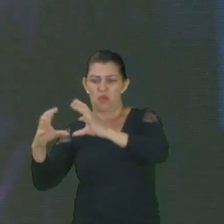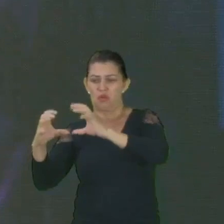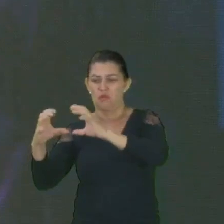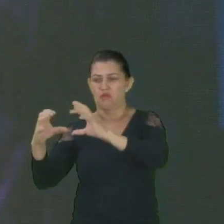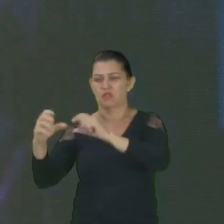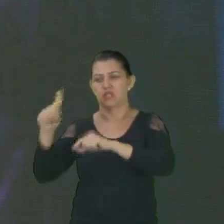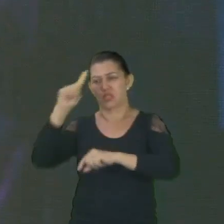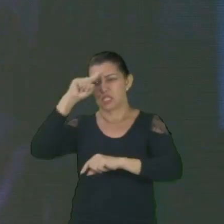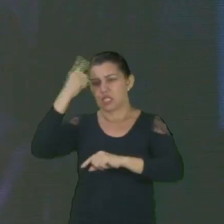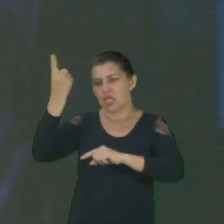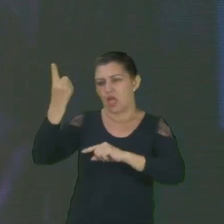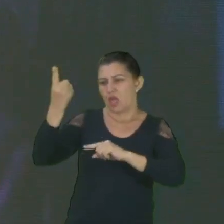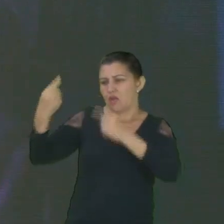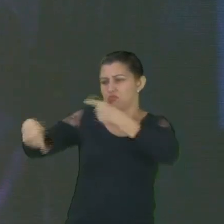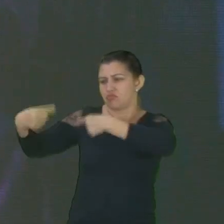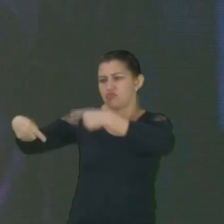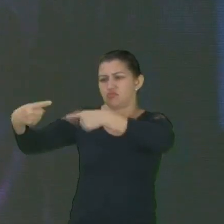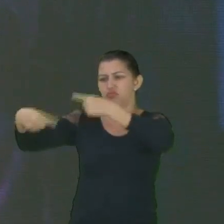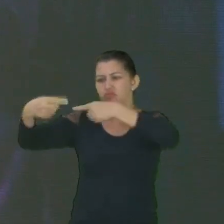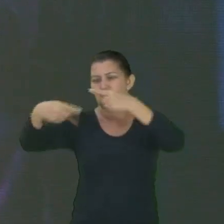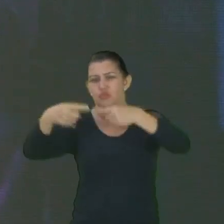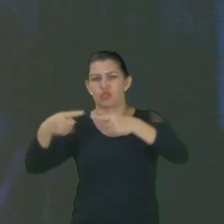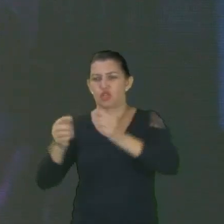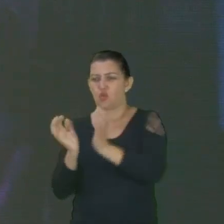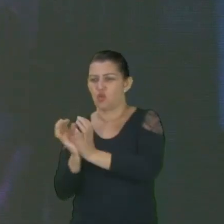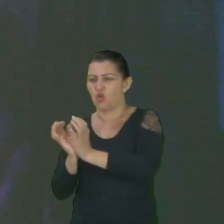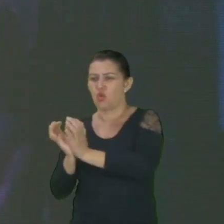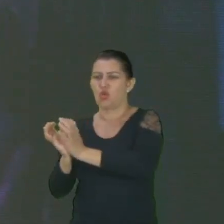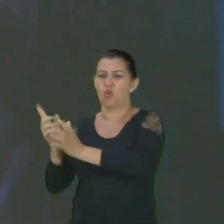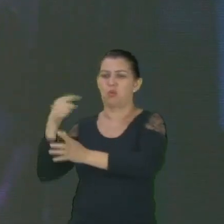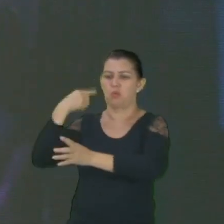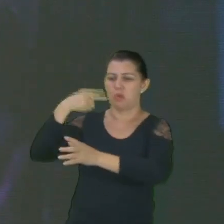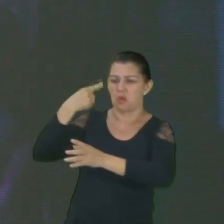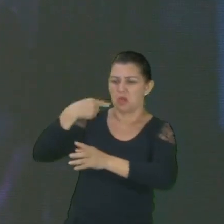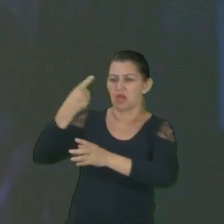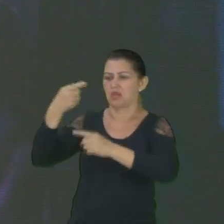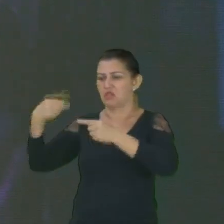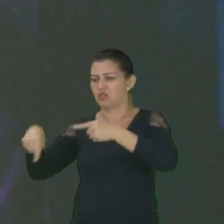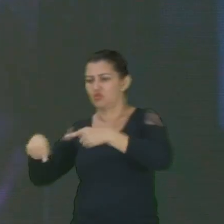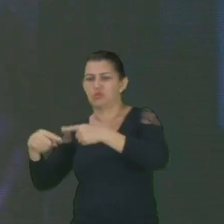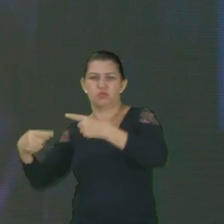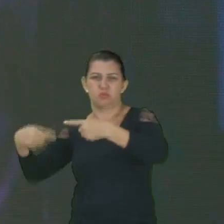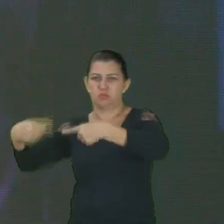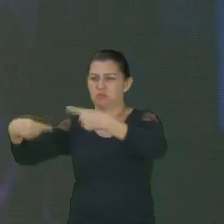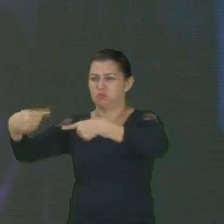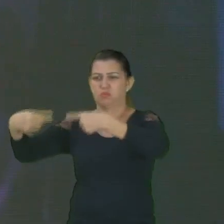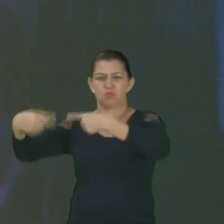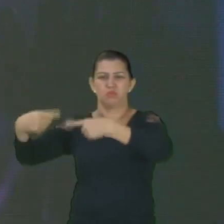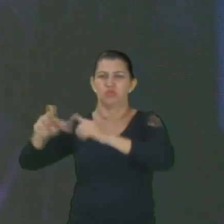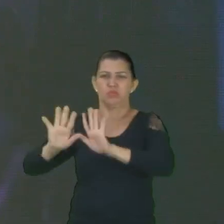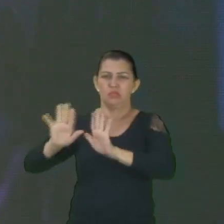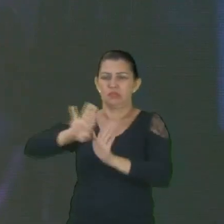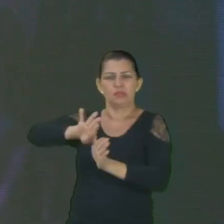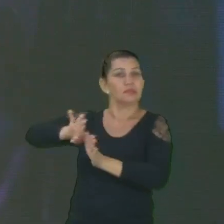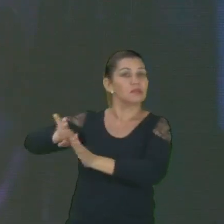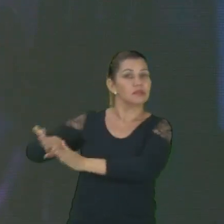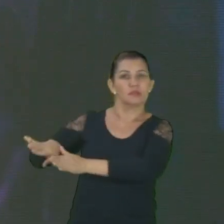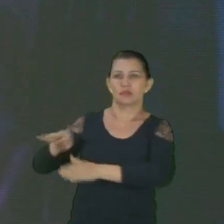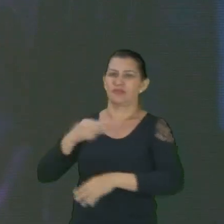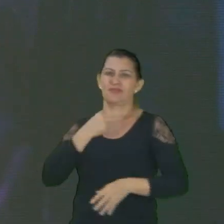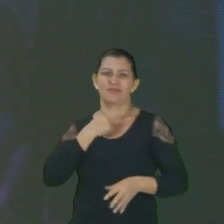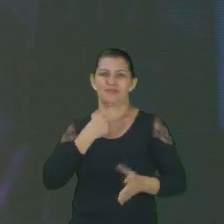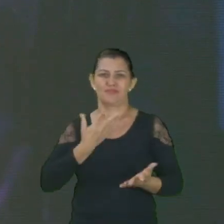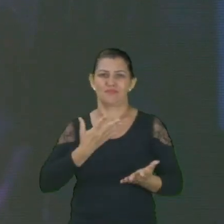de ideologia política. Porque antes de você ter uma ideologia política, você tem uma